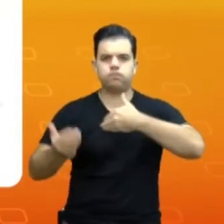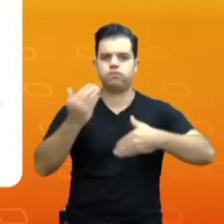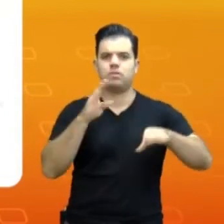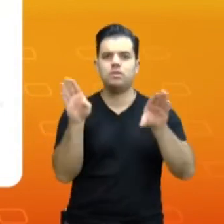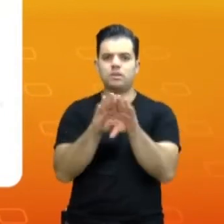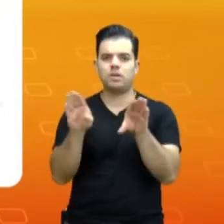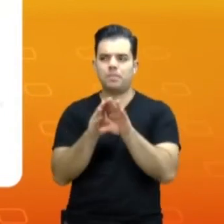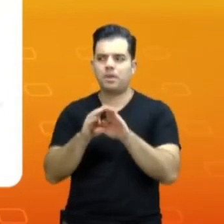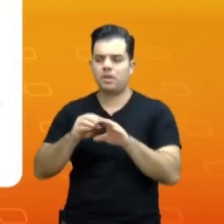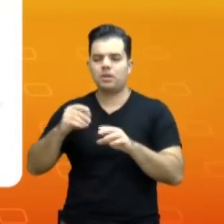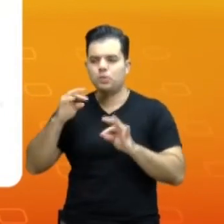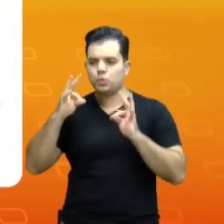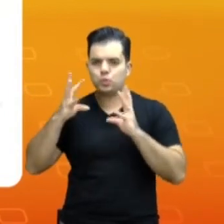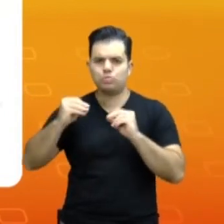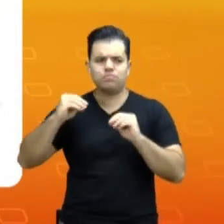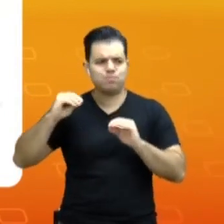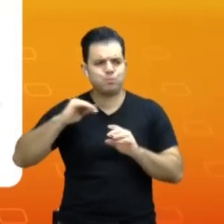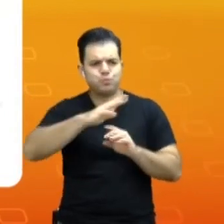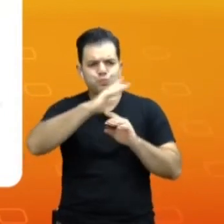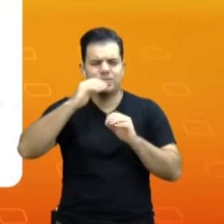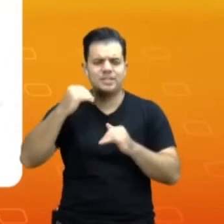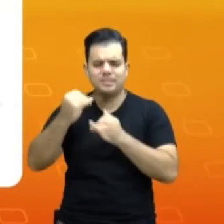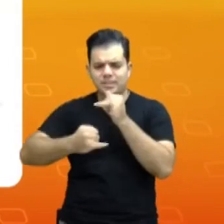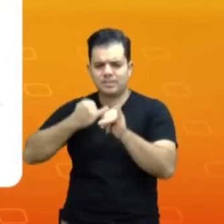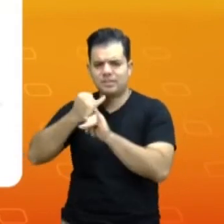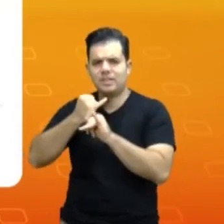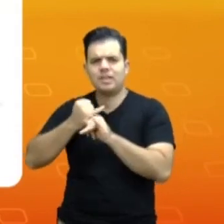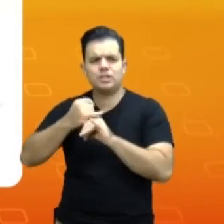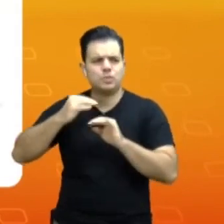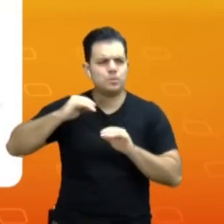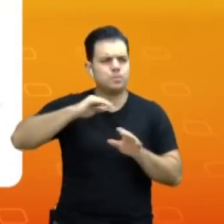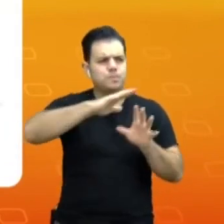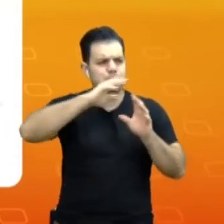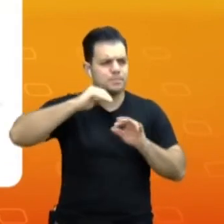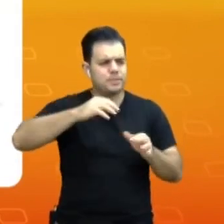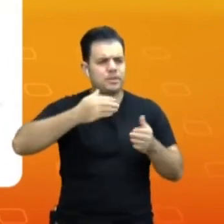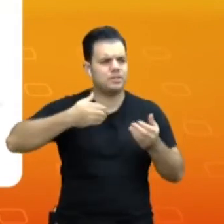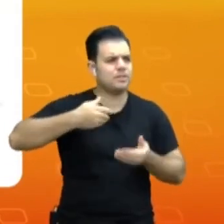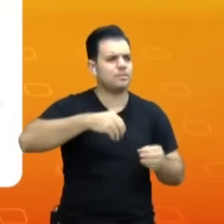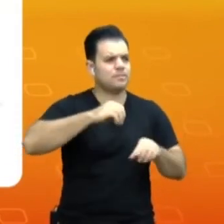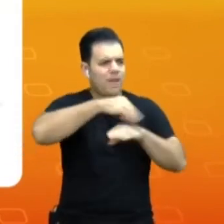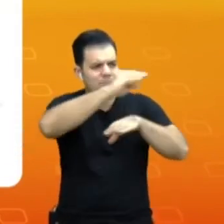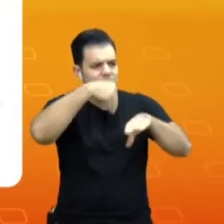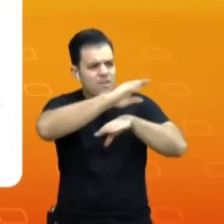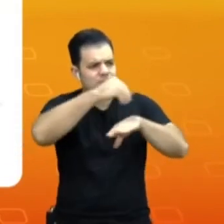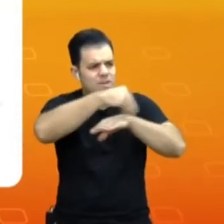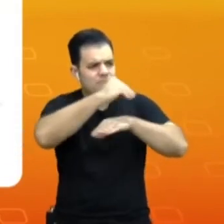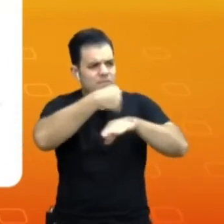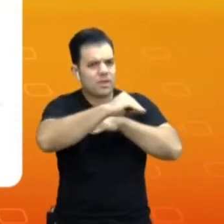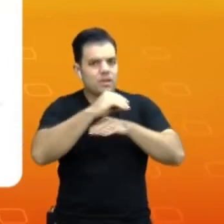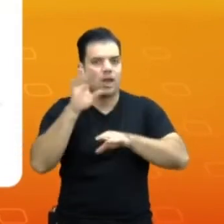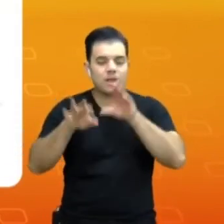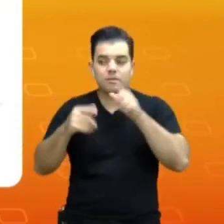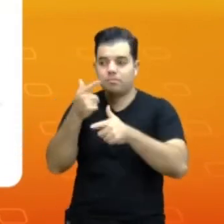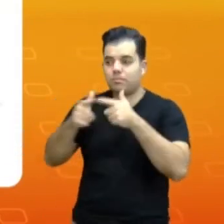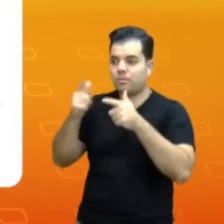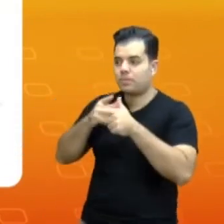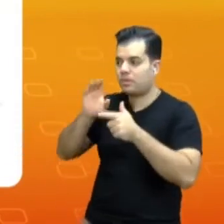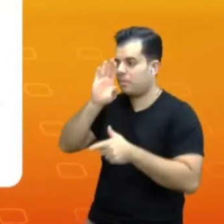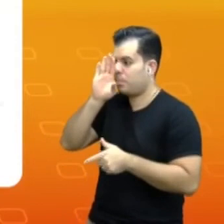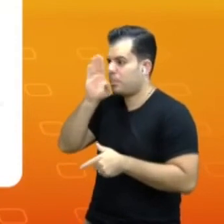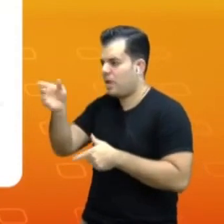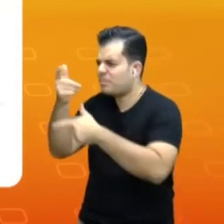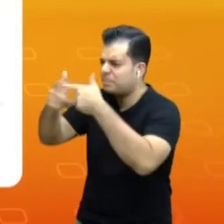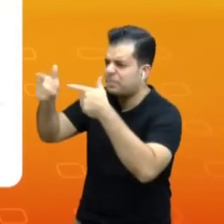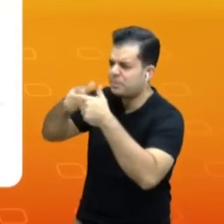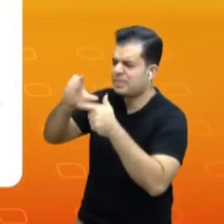fluxo SRT é uma perna completamente contrária. Então, se eu tiver algum problema nesse link LAN-to-LAN, eu vou direto para um IP público, que